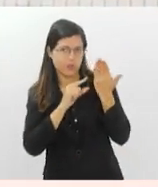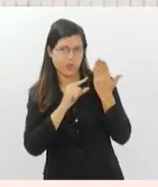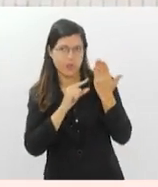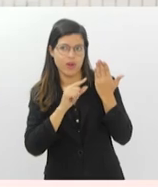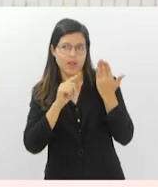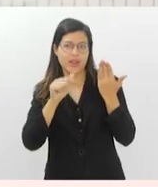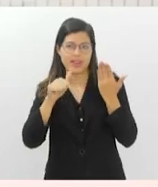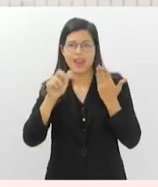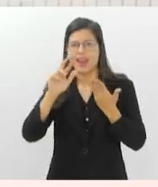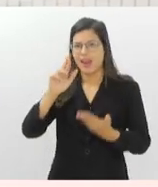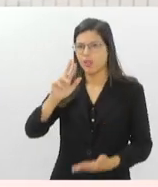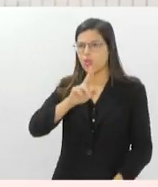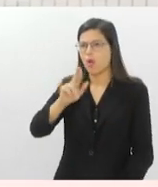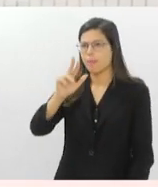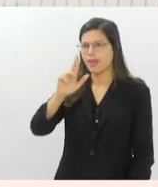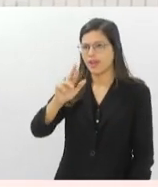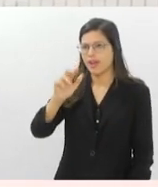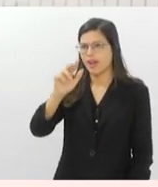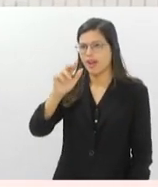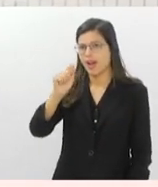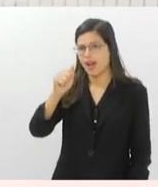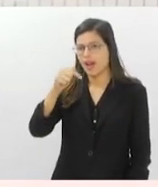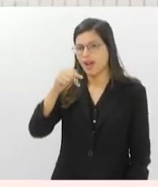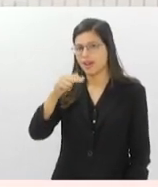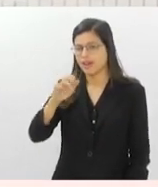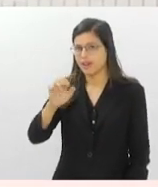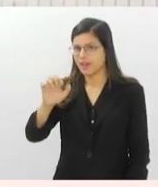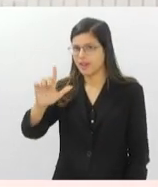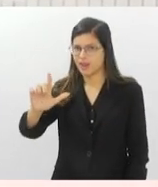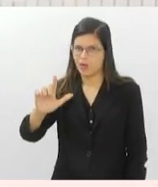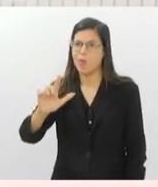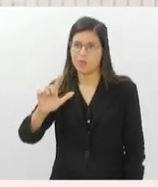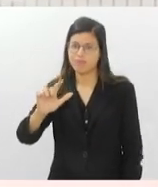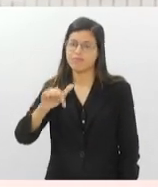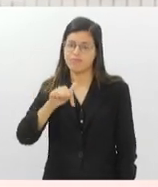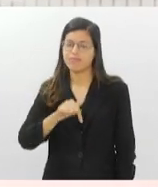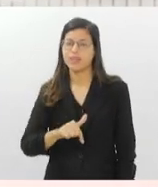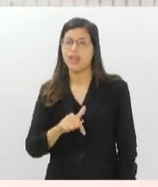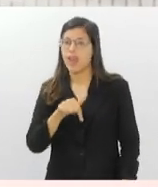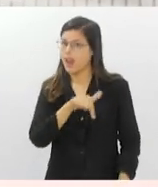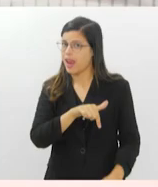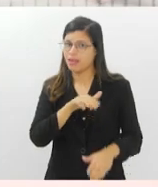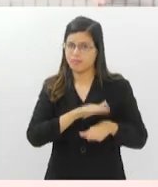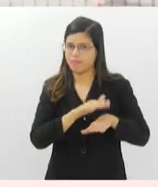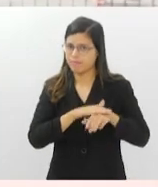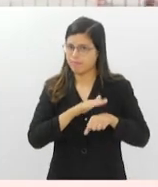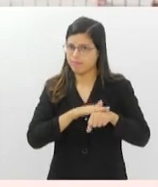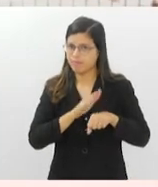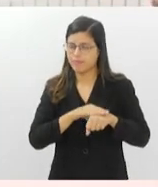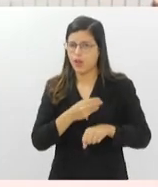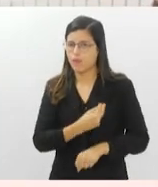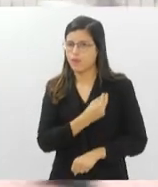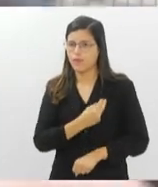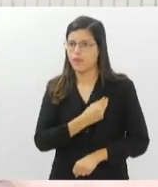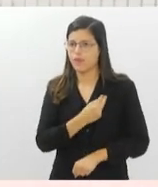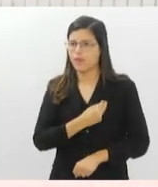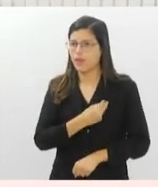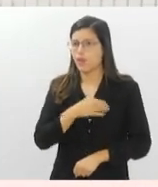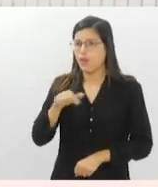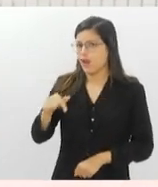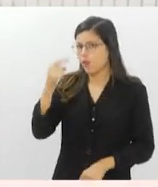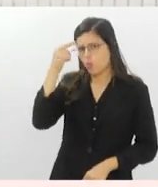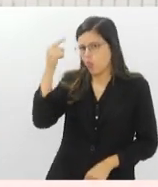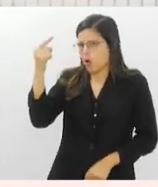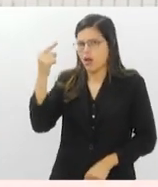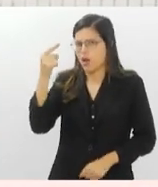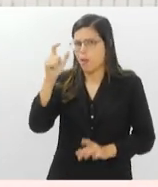Raquel Pacheco, que usava o nome de Bruna Surfistinha. Ela viveu aquilo. Ele não inventou nenhum personagem, o